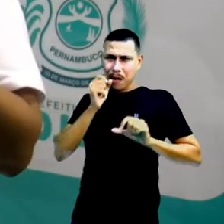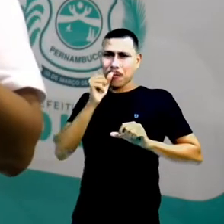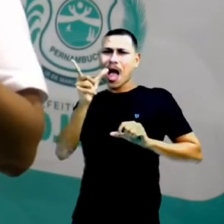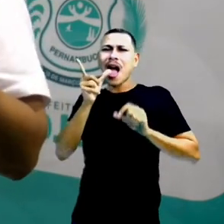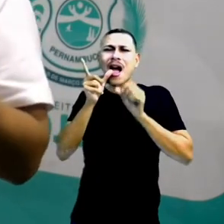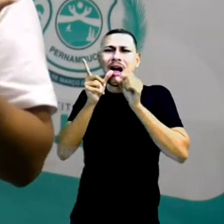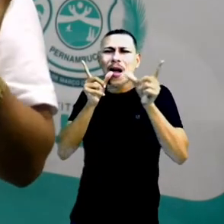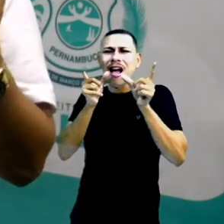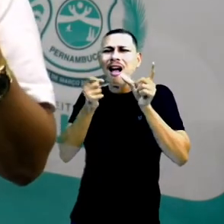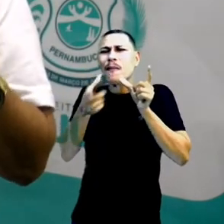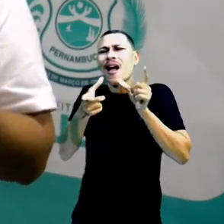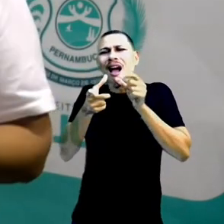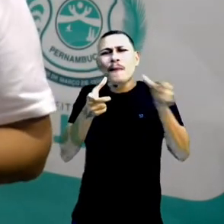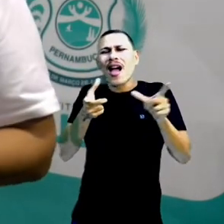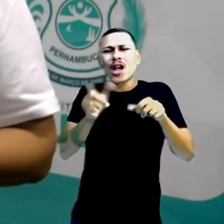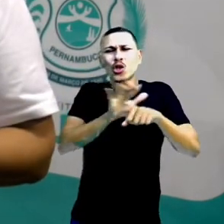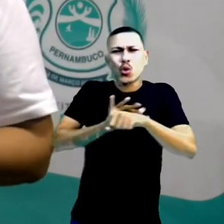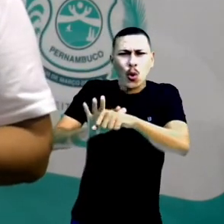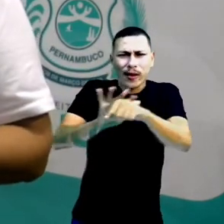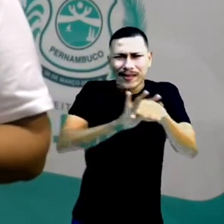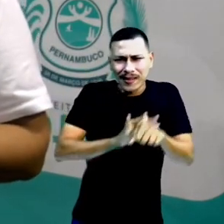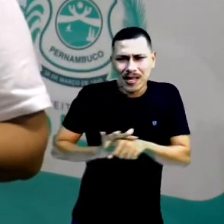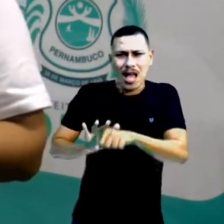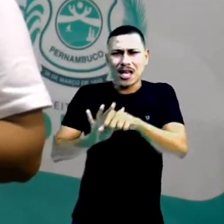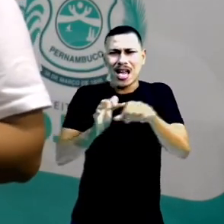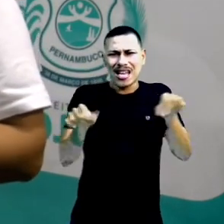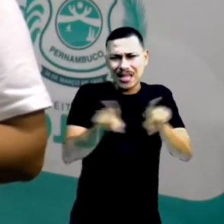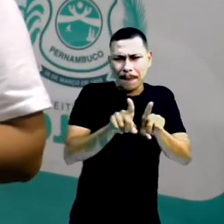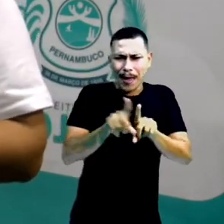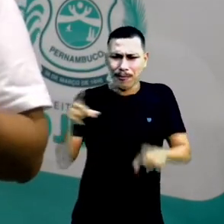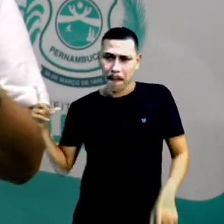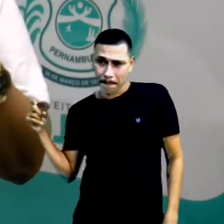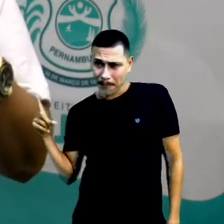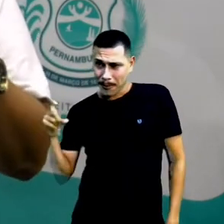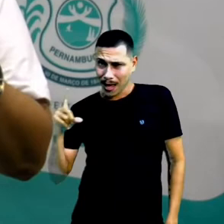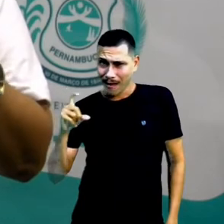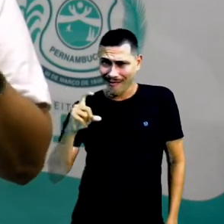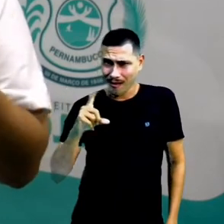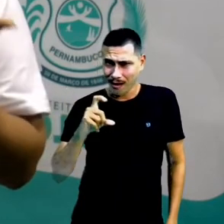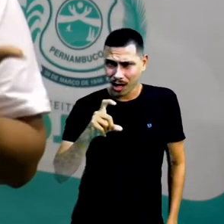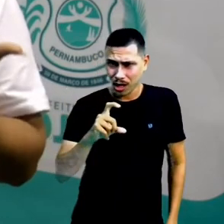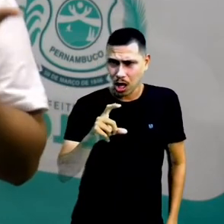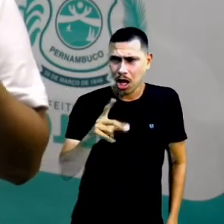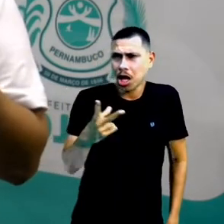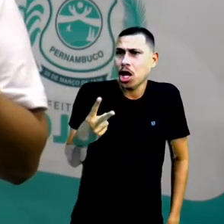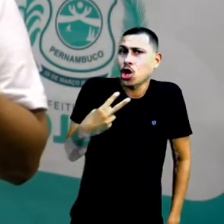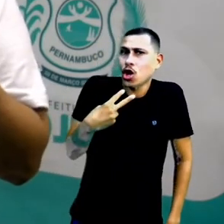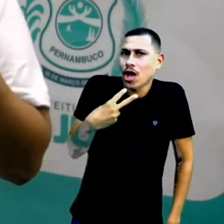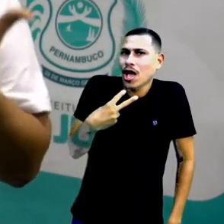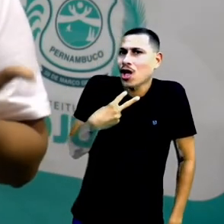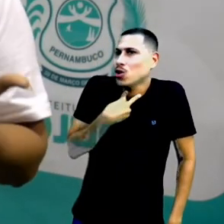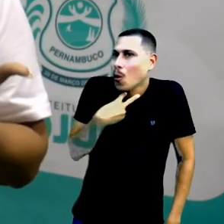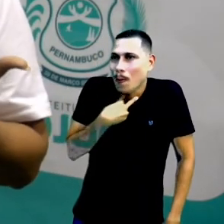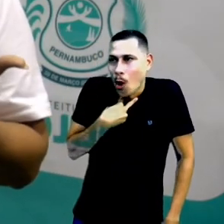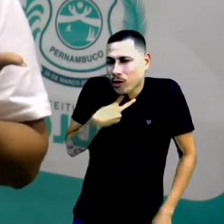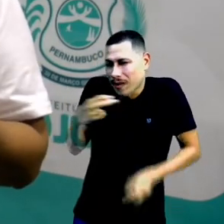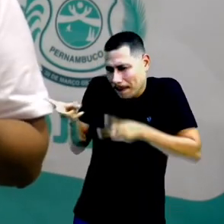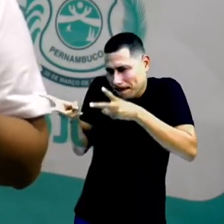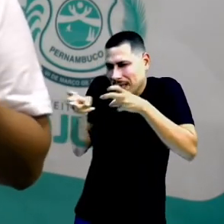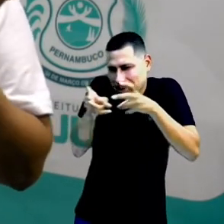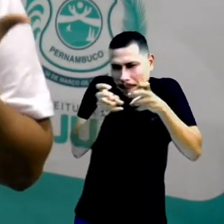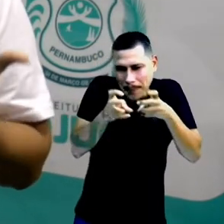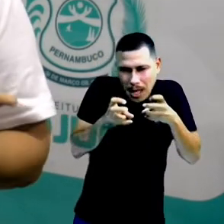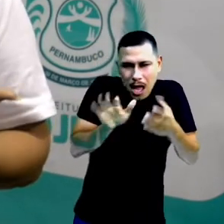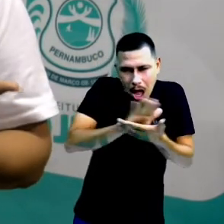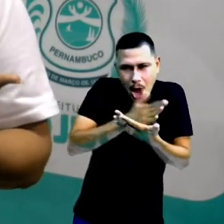sejam visíveis e também doenças que são é que bacterianas que também não podem ser visíveis que a gente não pode